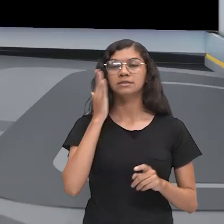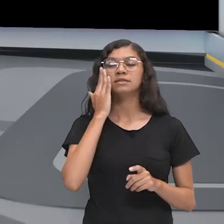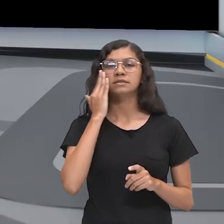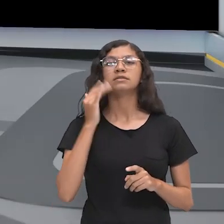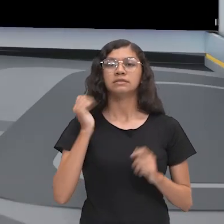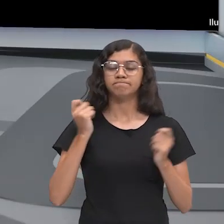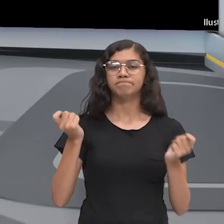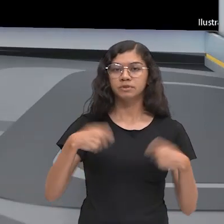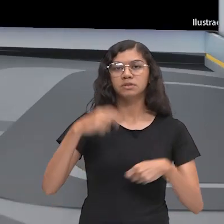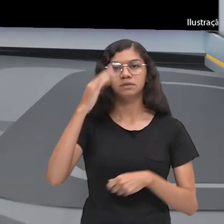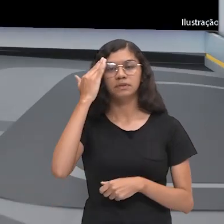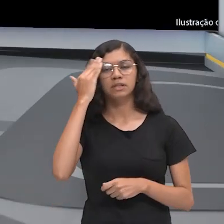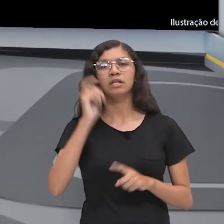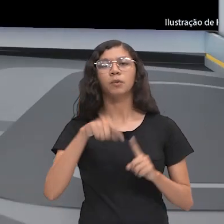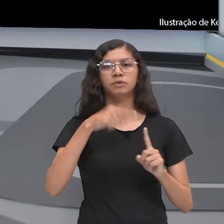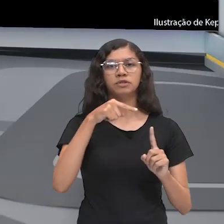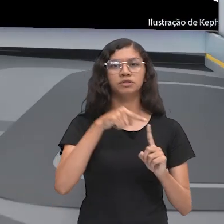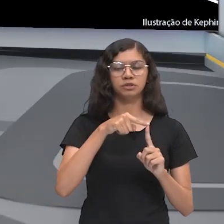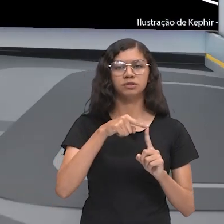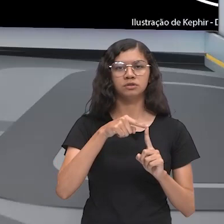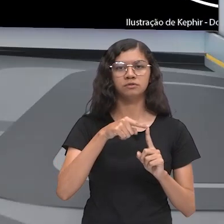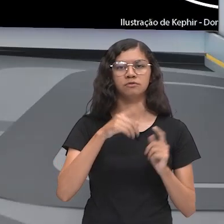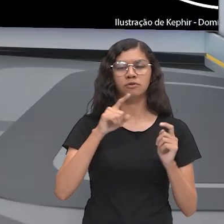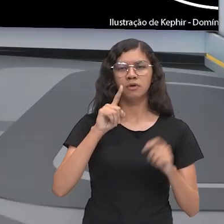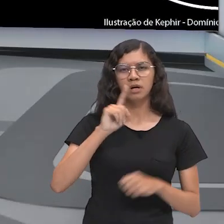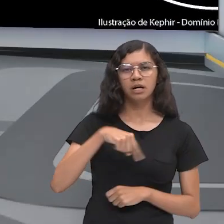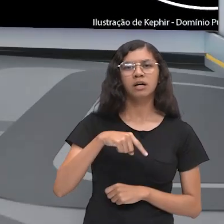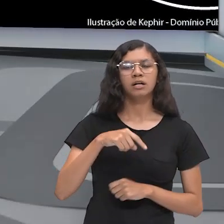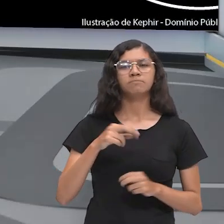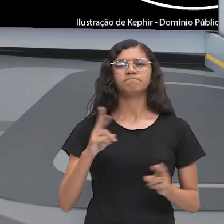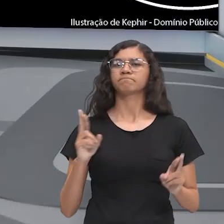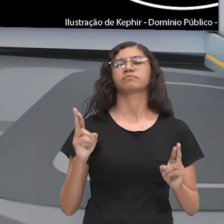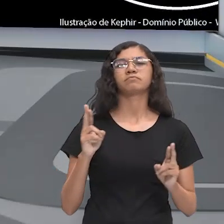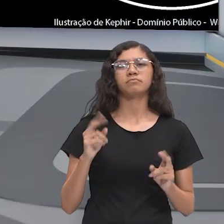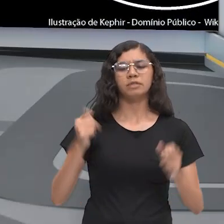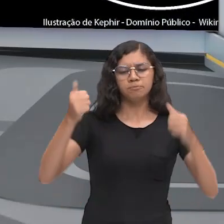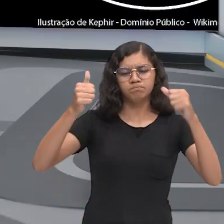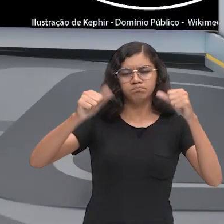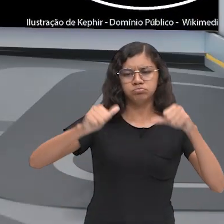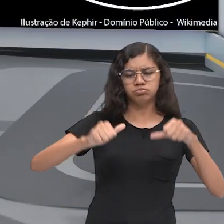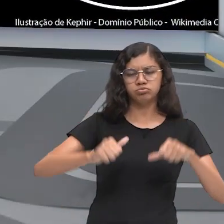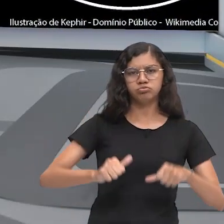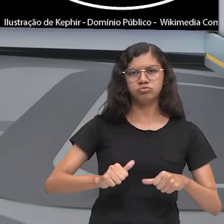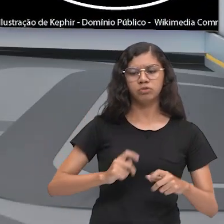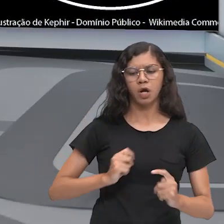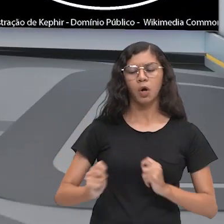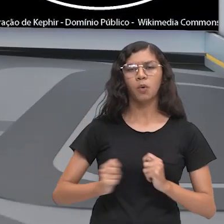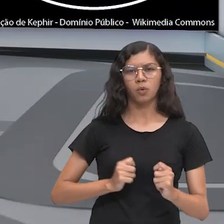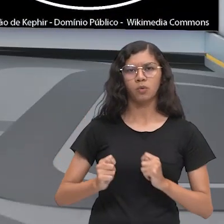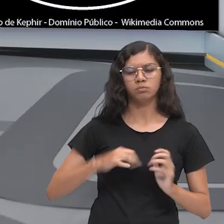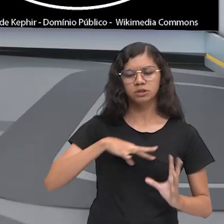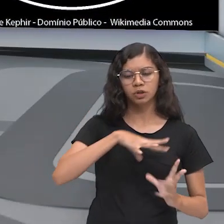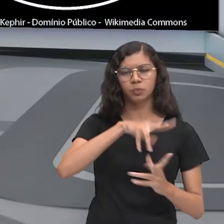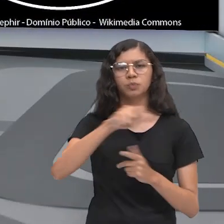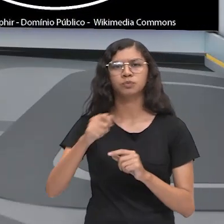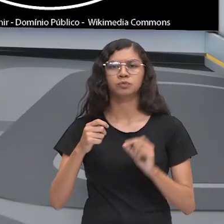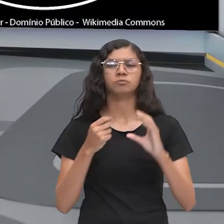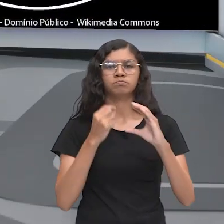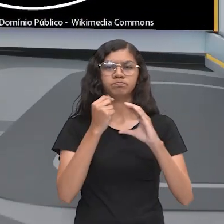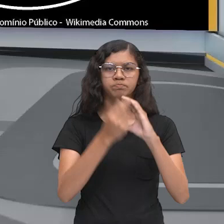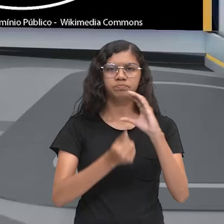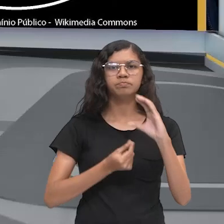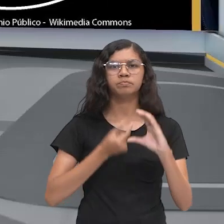objetivo é desestabilizar as relações econômicas do mundo capitalista,